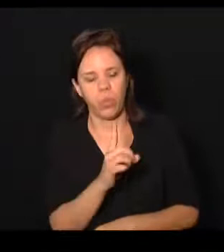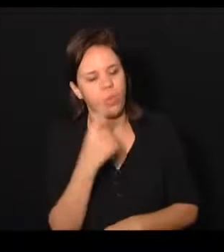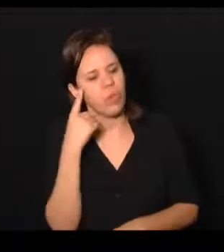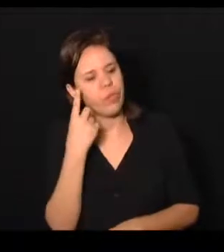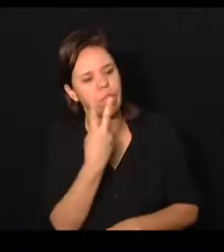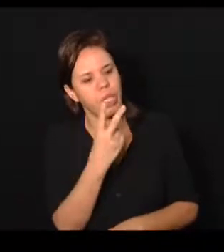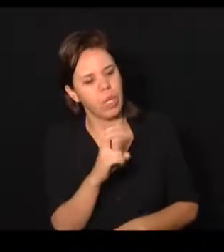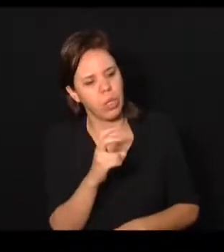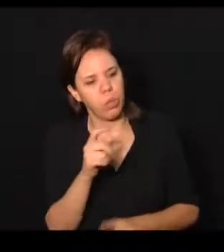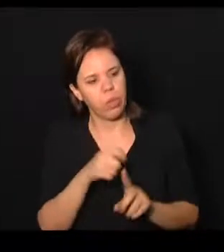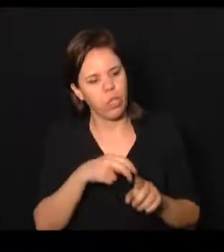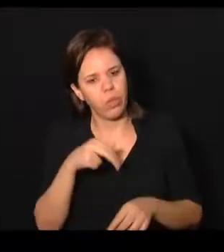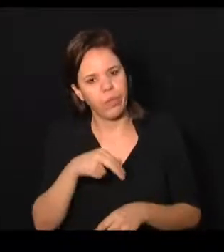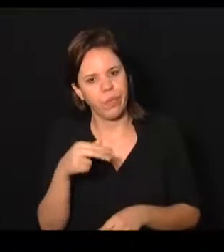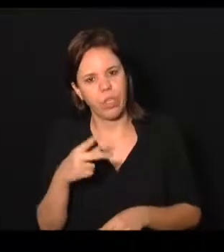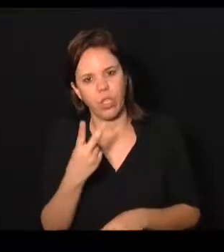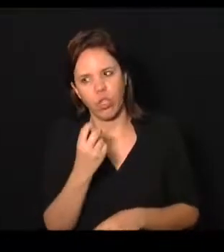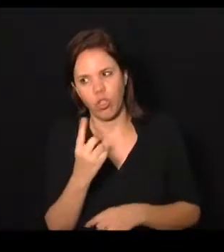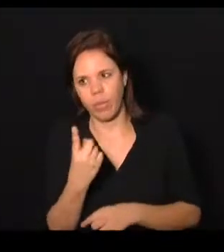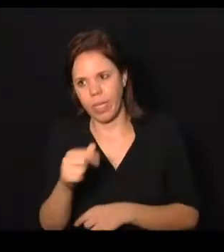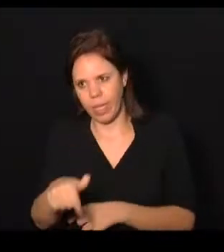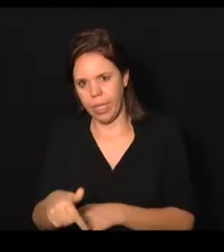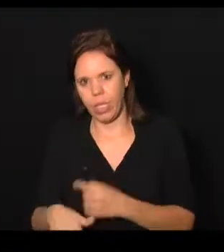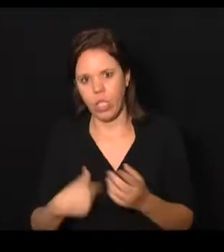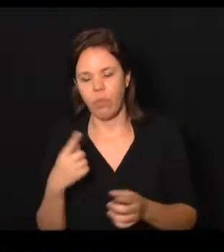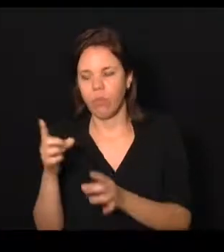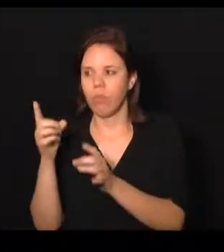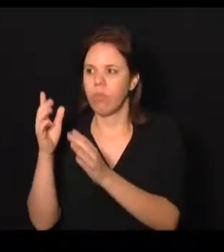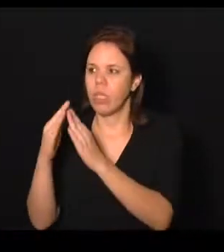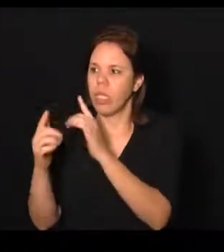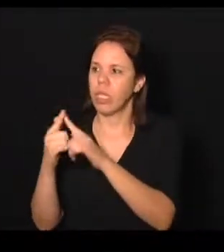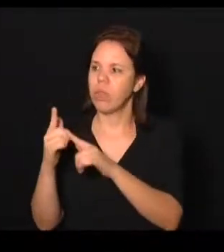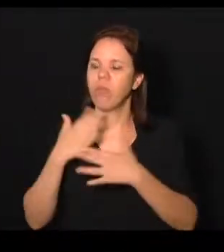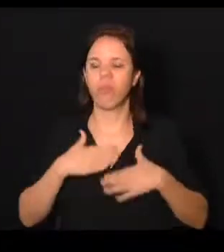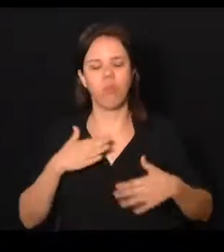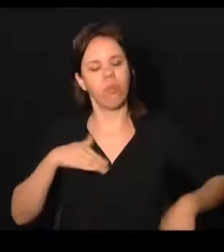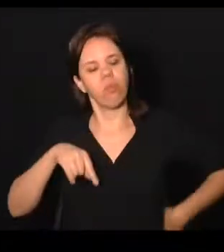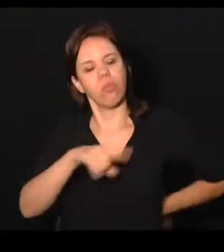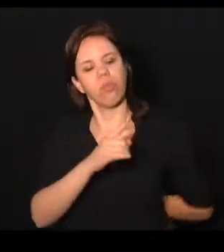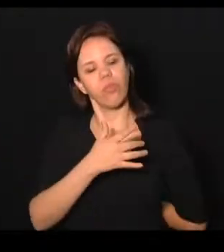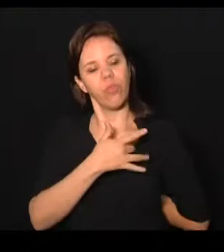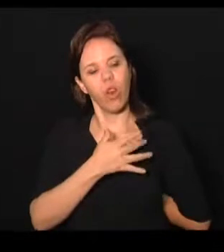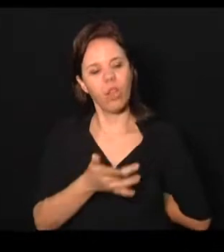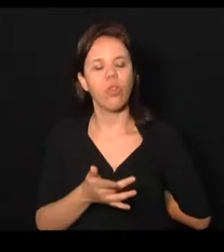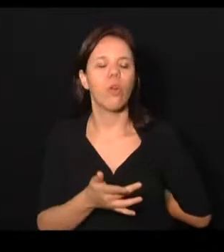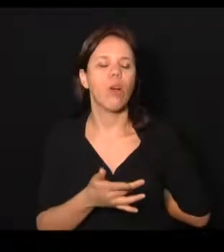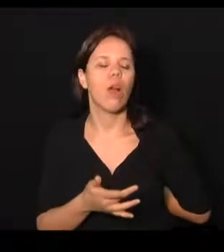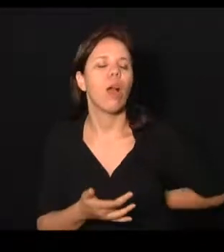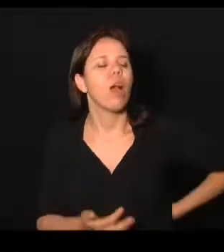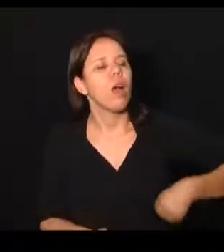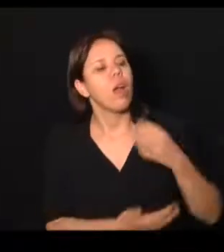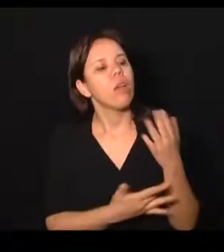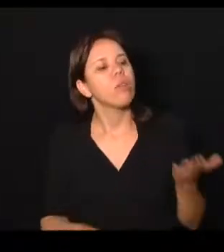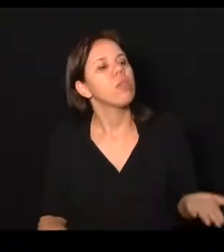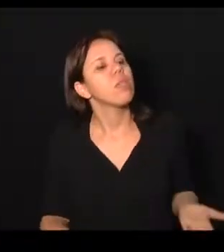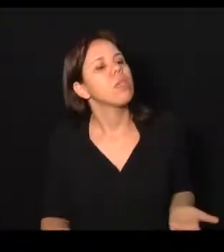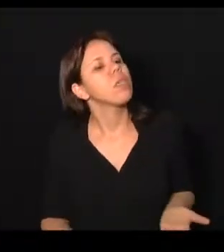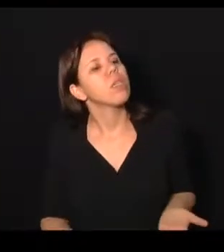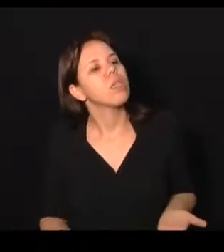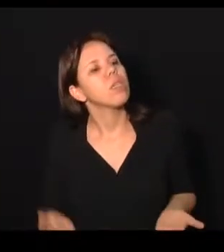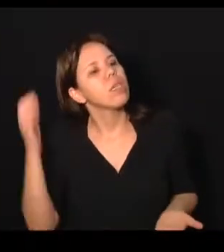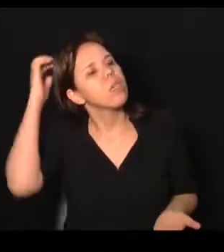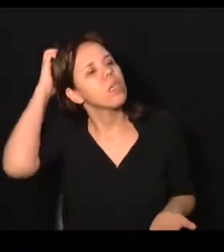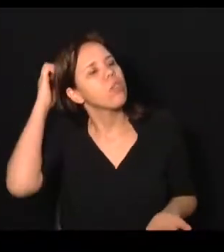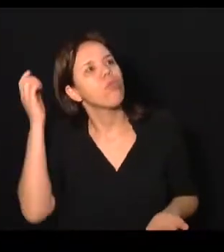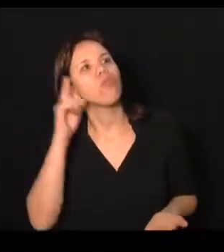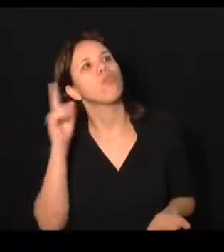de novembro do ano de 2017, eu saí da igreja, estava calmo, tranquilo, eu vou fazer a doação, né? Alguma coisa na vida. E estava na minha data